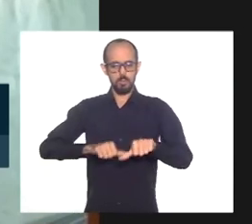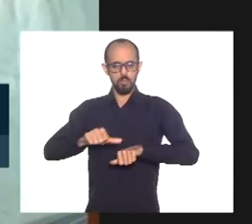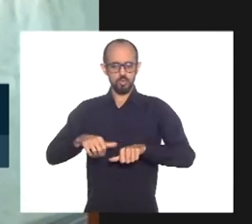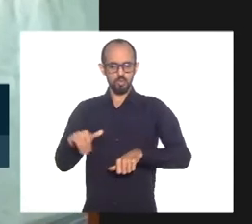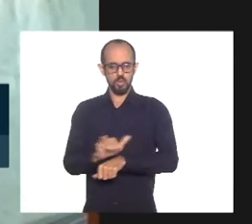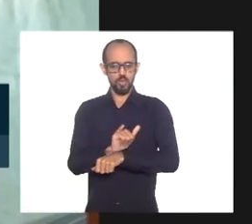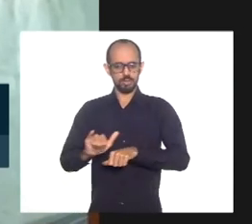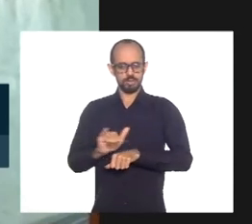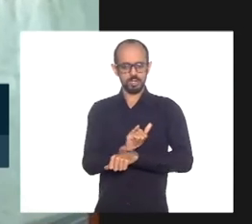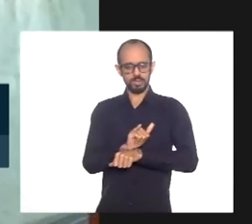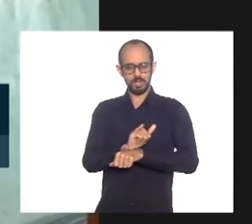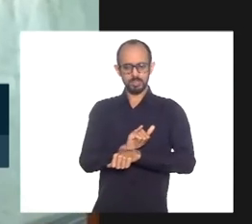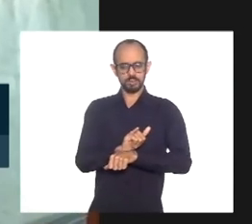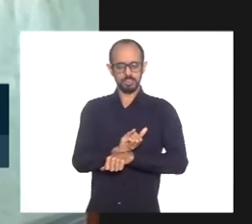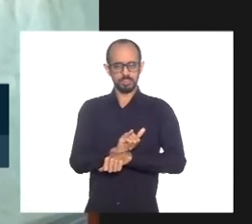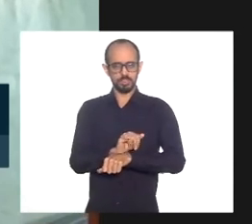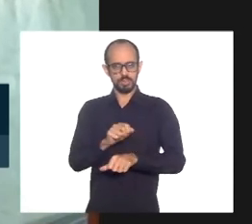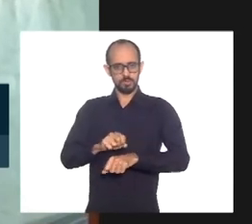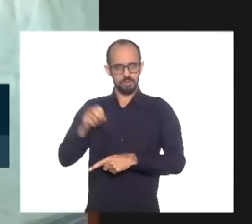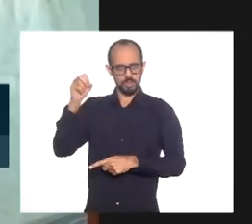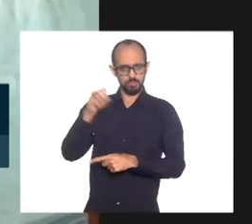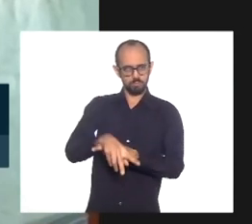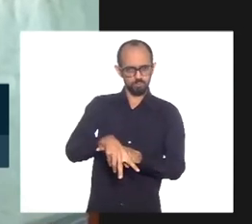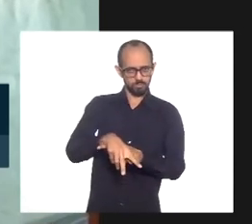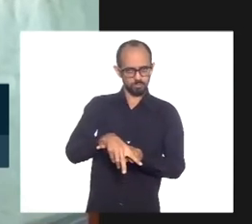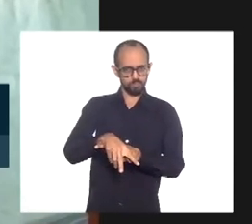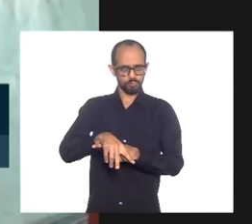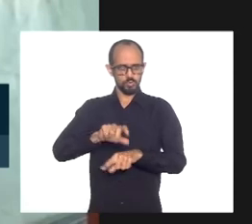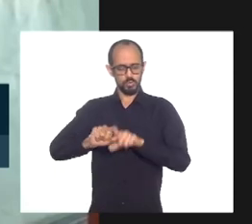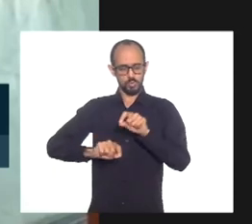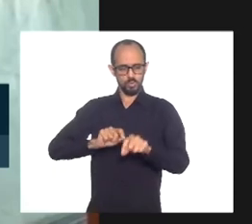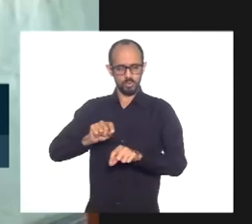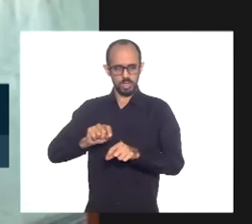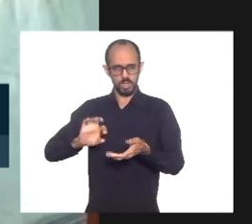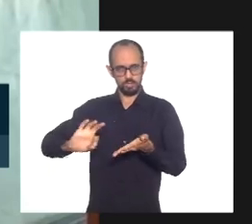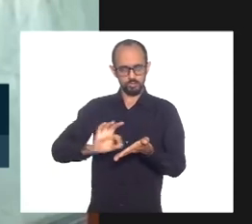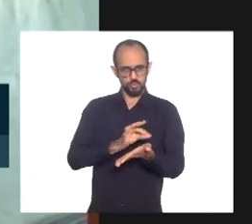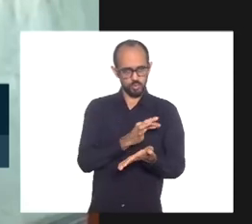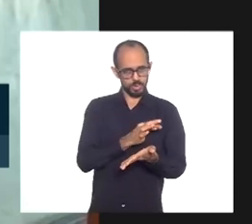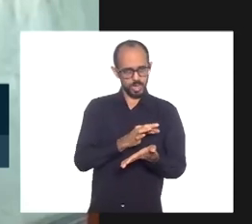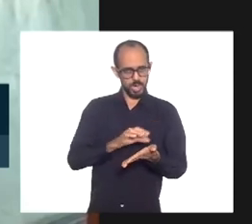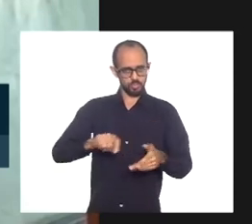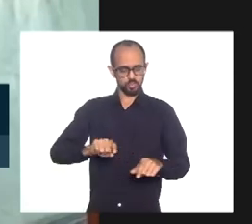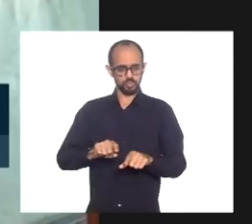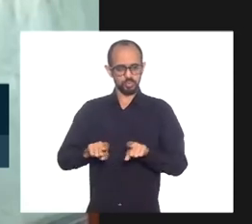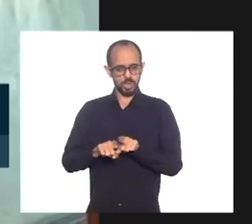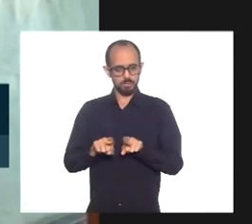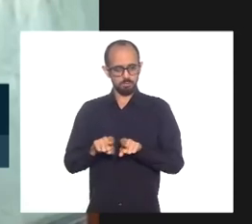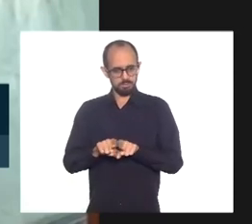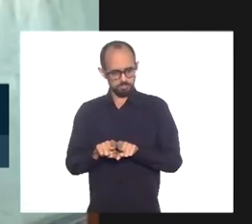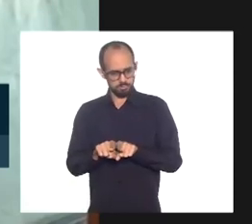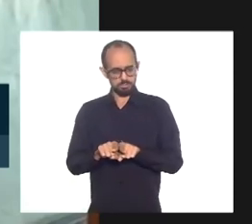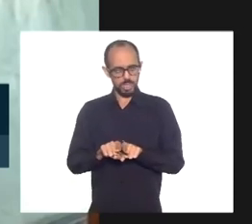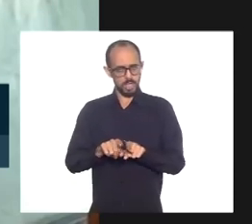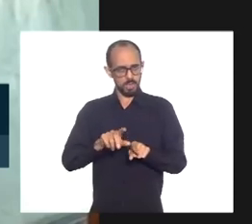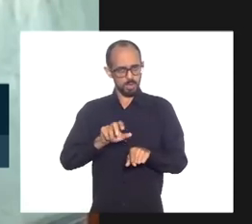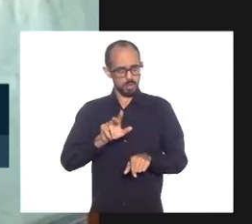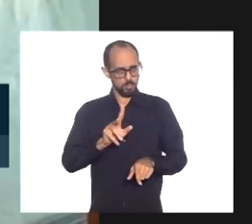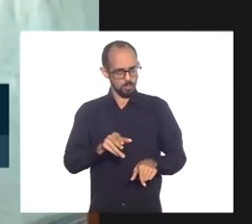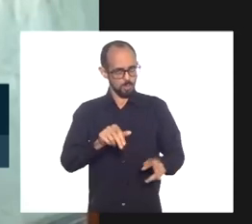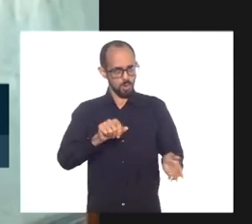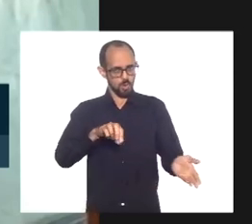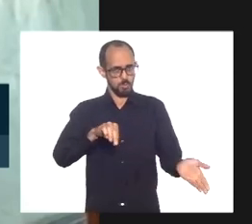estratégia e passou a contratar, levar os seus contratos, como o doutor Mauro Osório destacou no início da sua